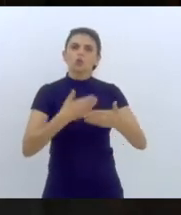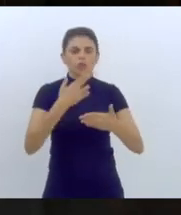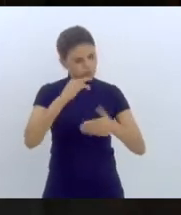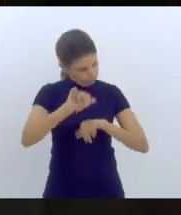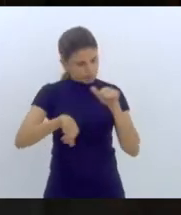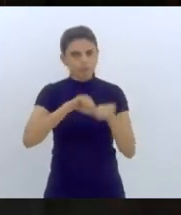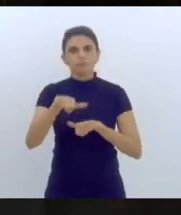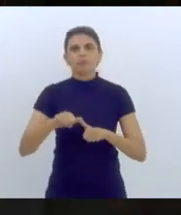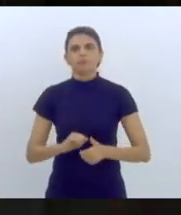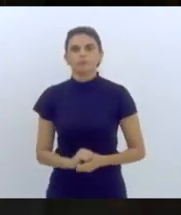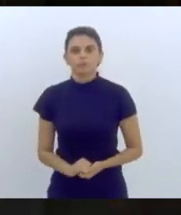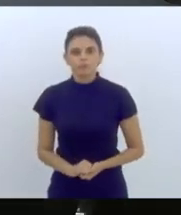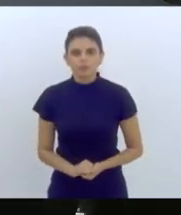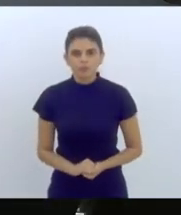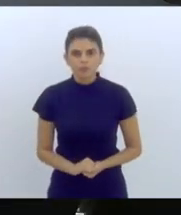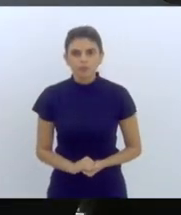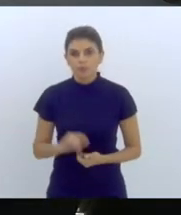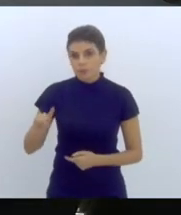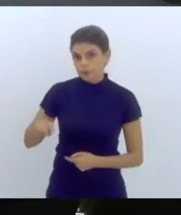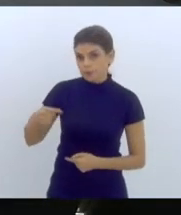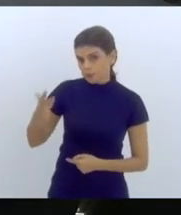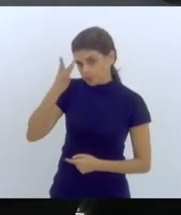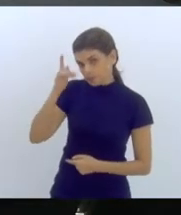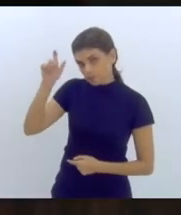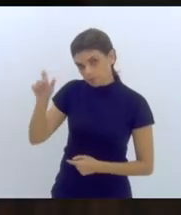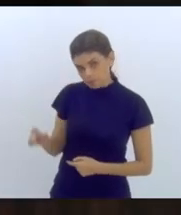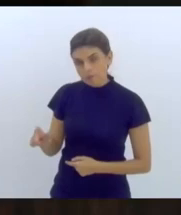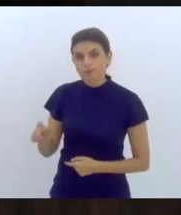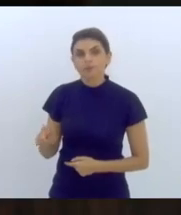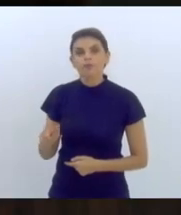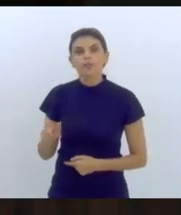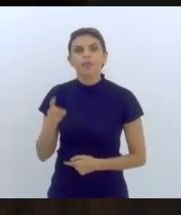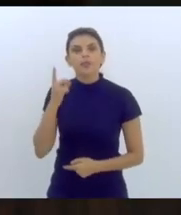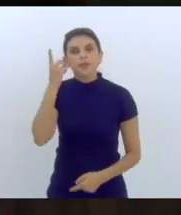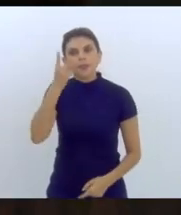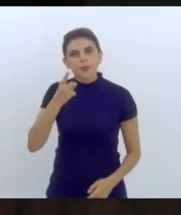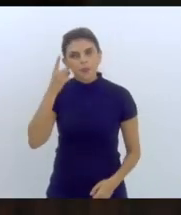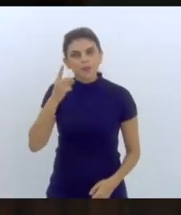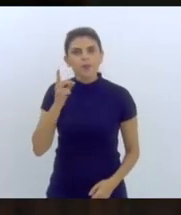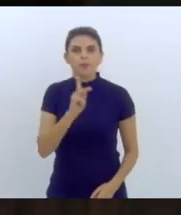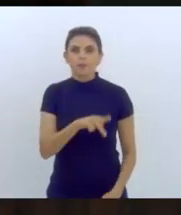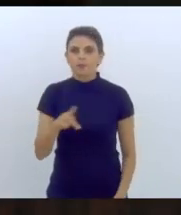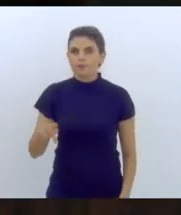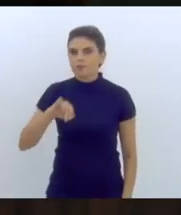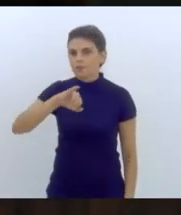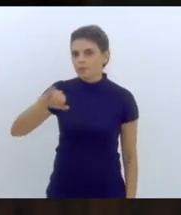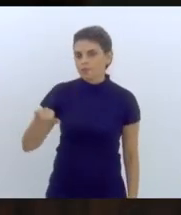virando. Próximo orador inscrito, deputado professor Josemar.